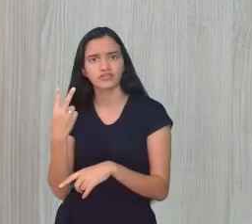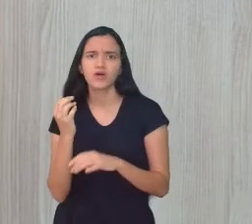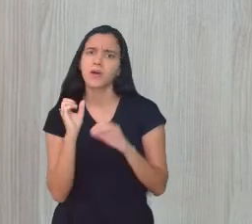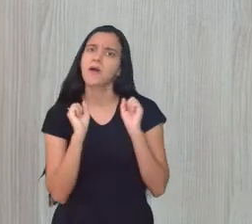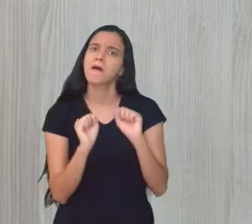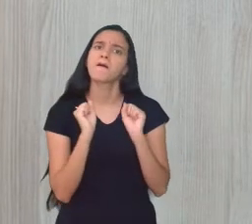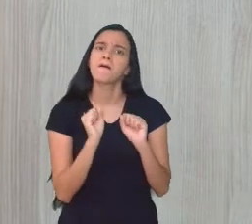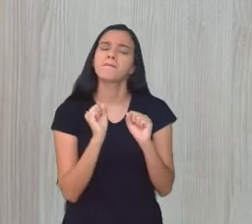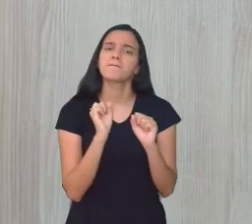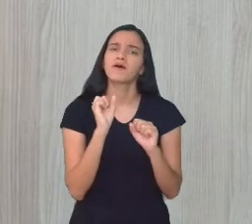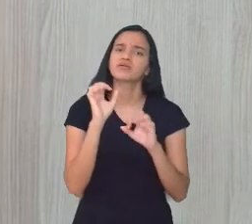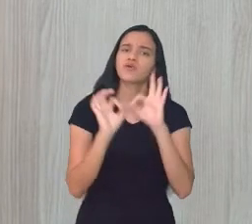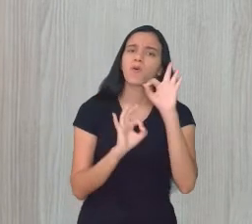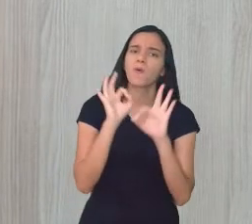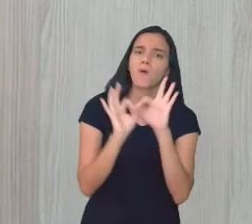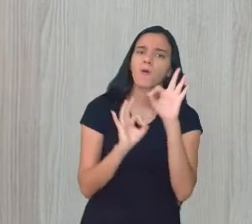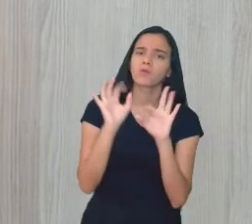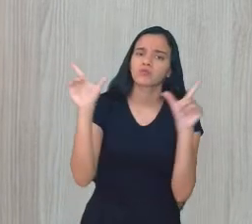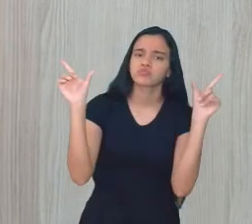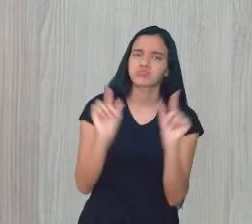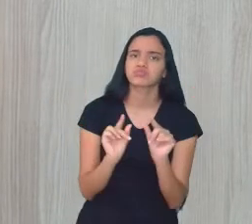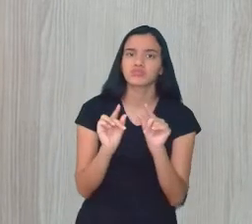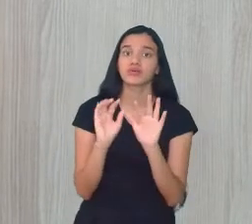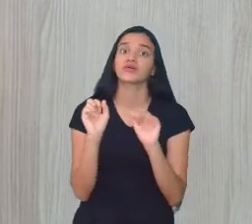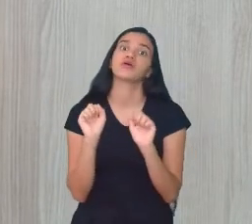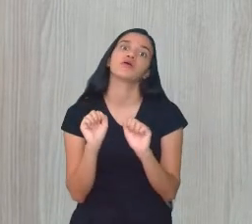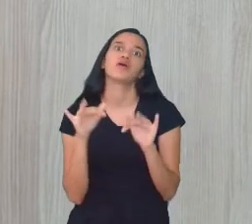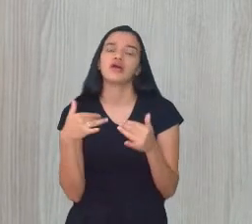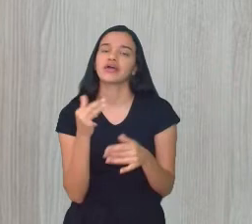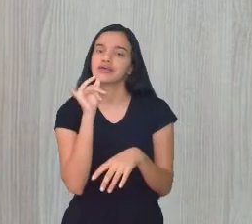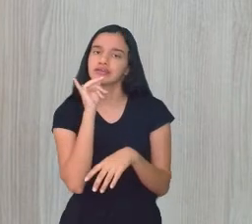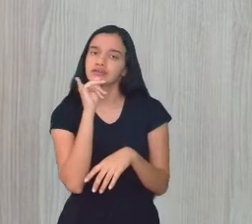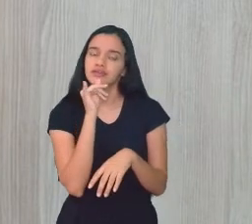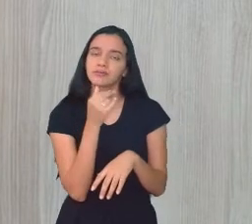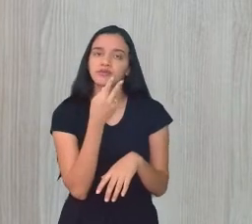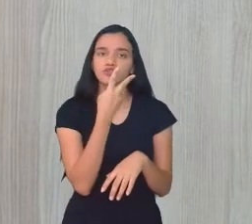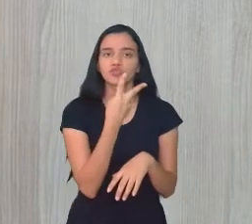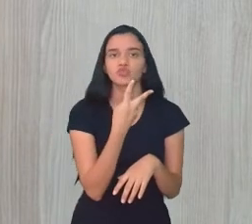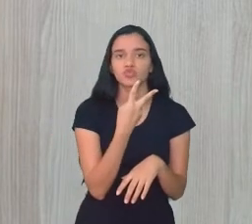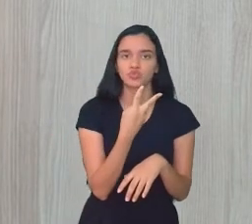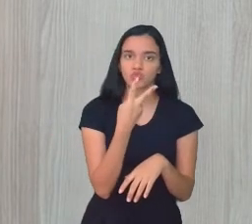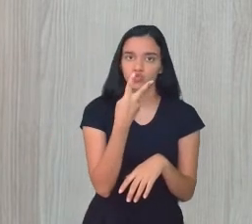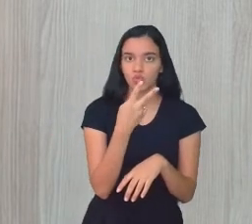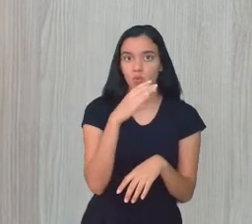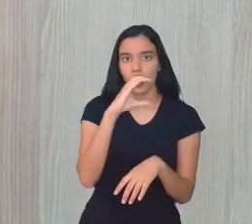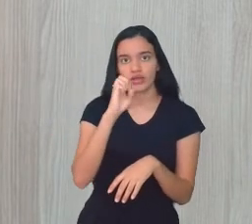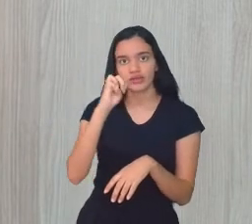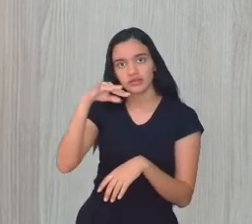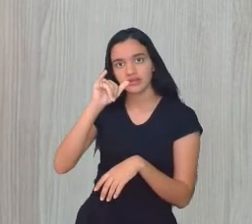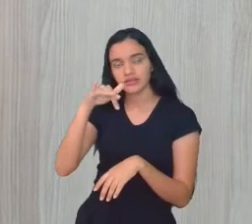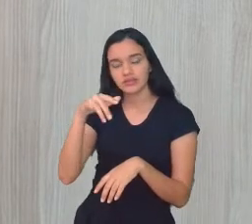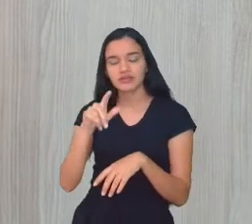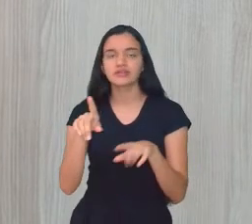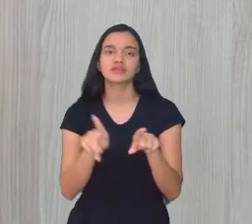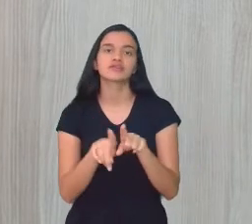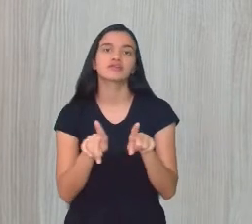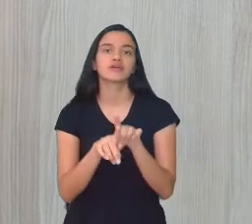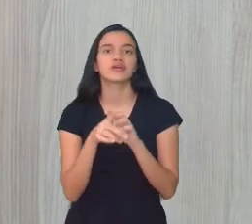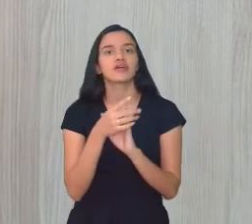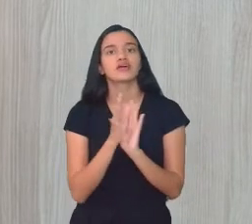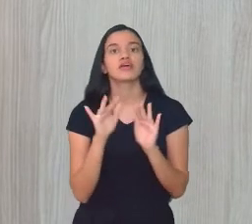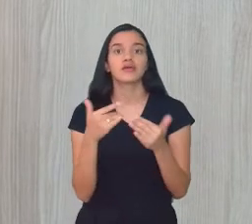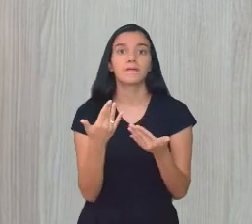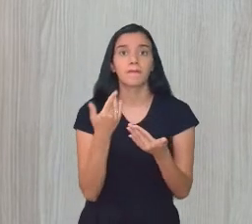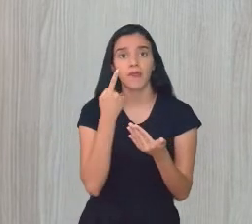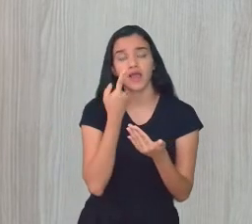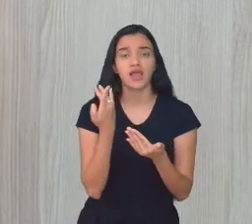pode destrinchar esse 238 aí, tá? Como duas centenas, certo? Três dezenas e oito